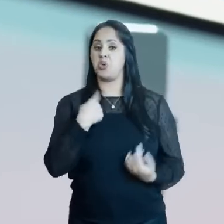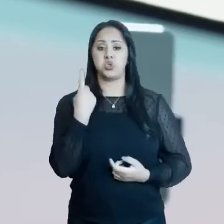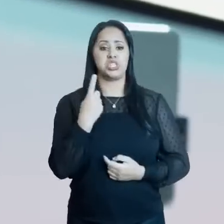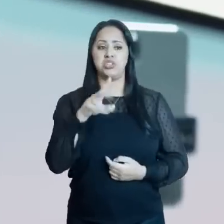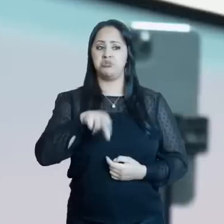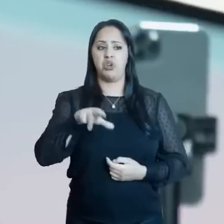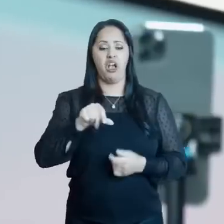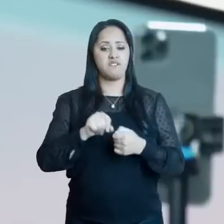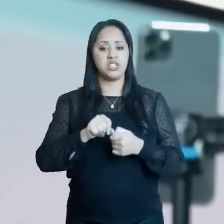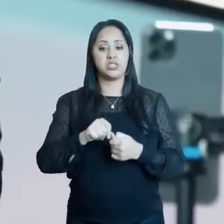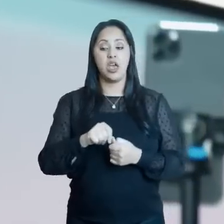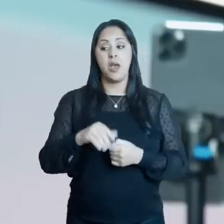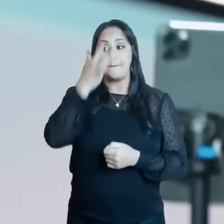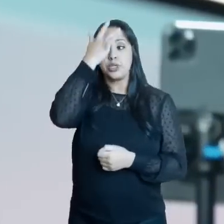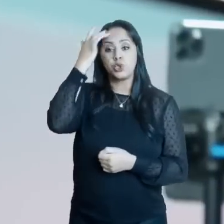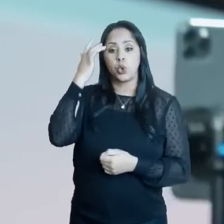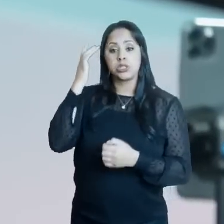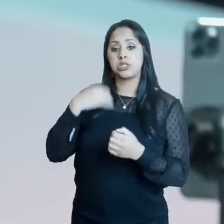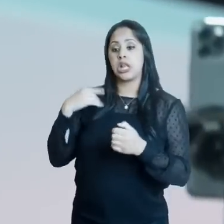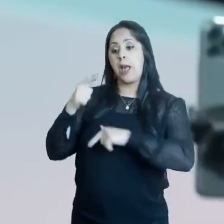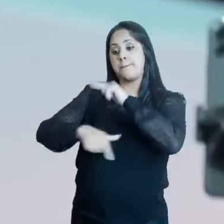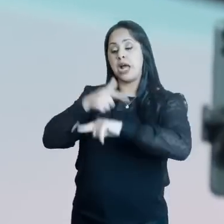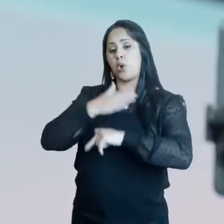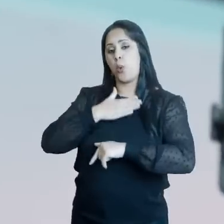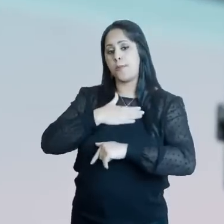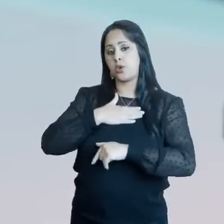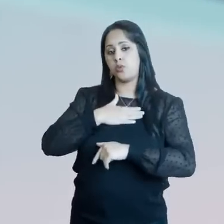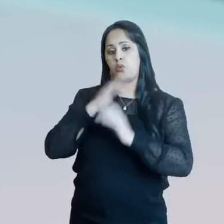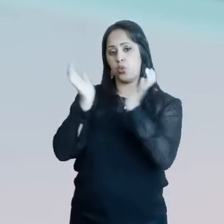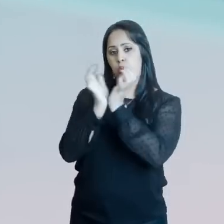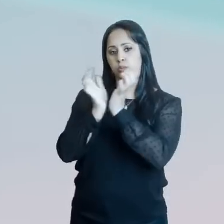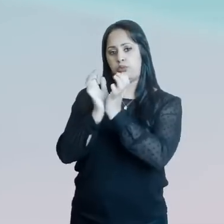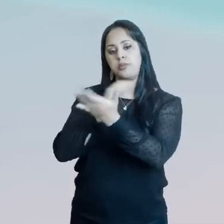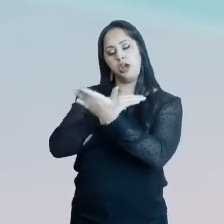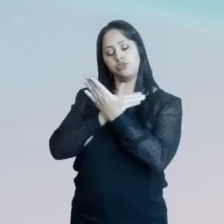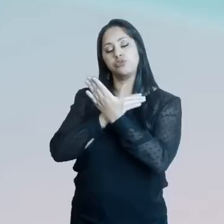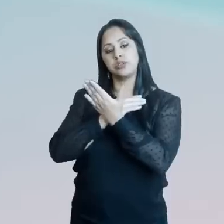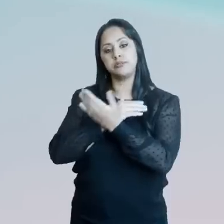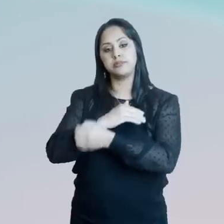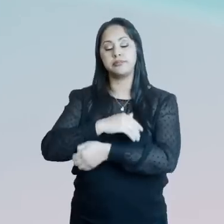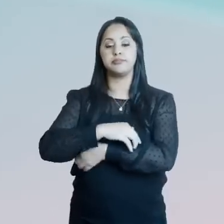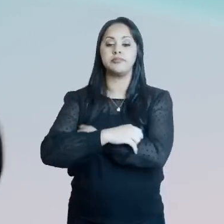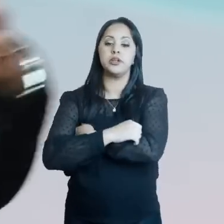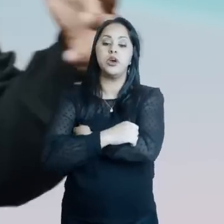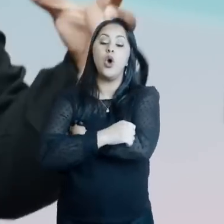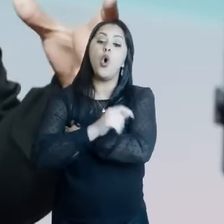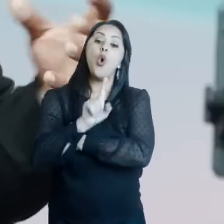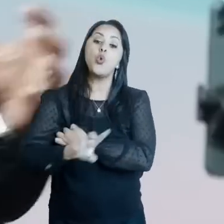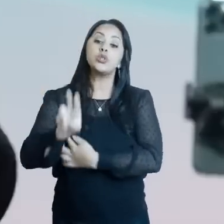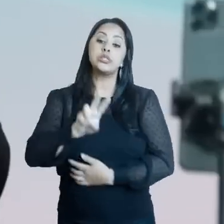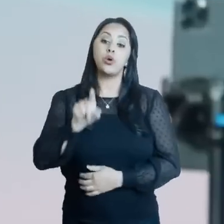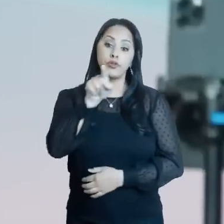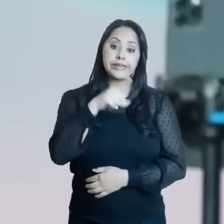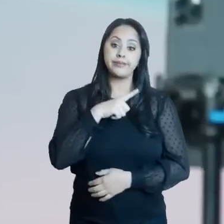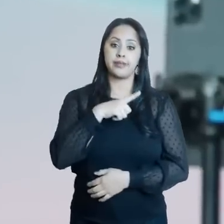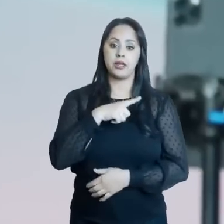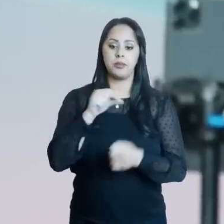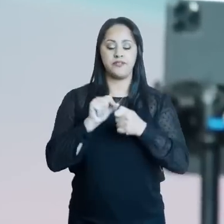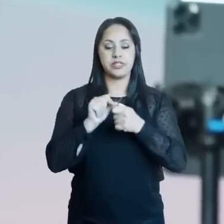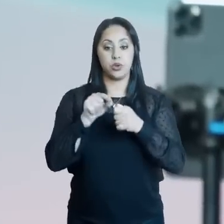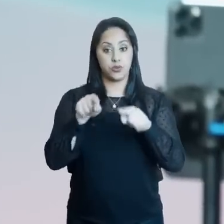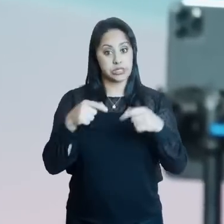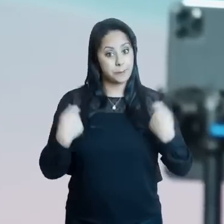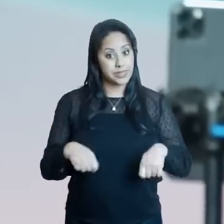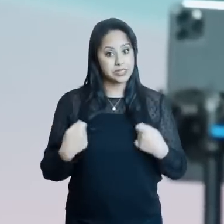que você joga aquilo que você tem. Você usa as ferramentas que você tem. Usa o que você tem para fazer o que você precisa. Então, se o que você